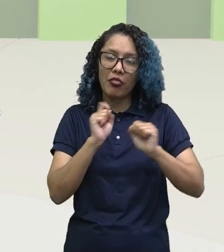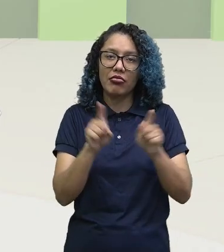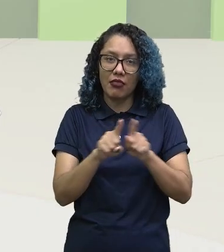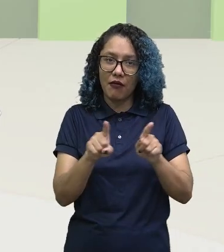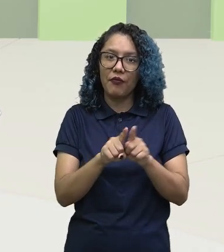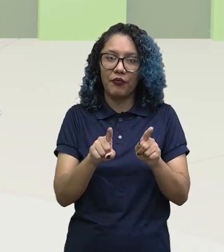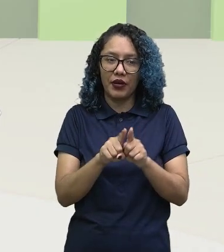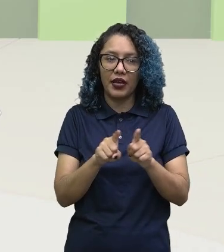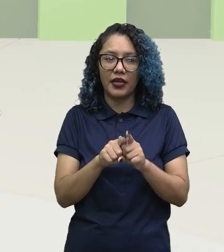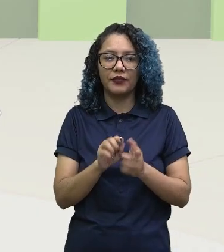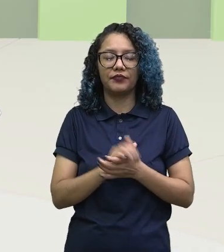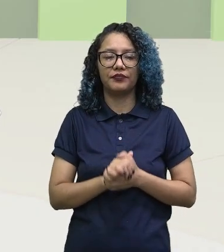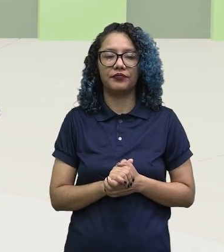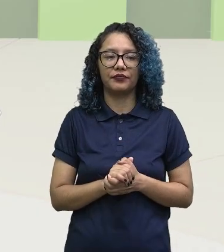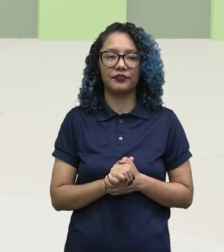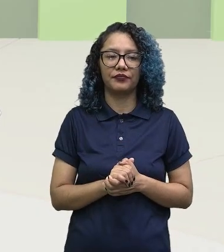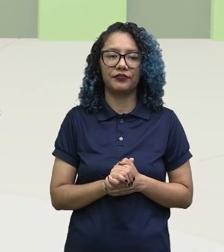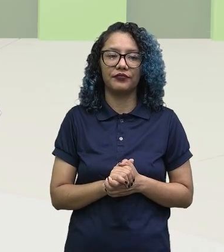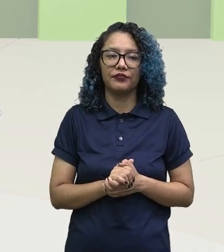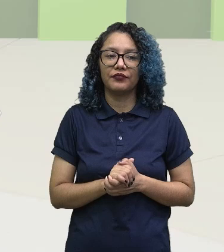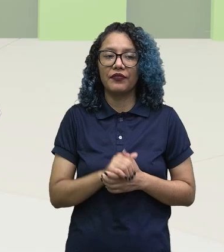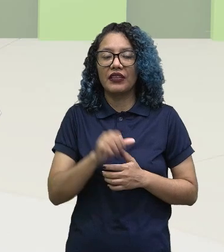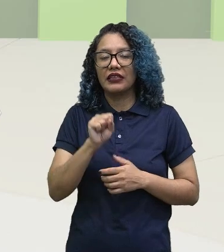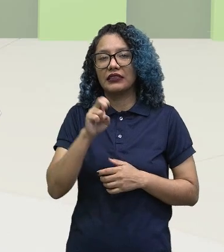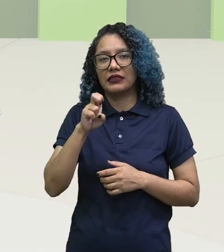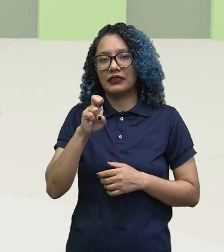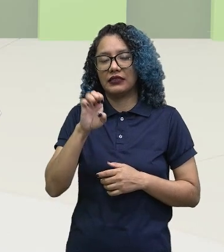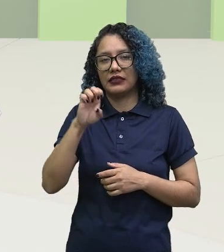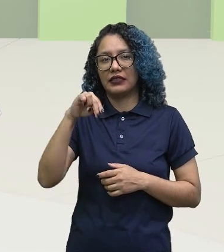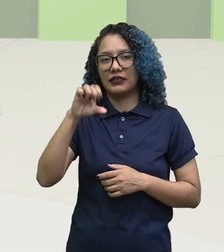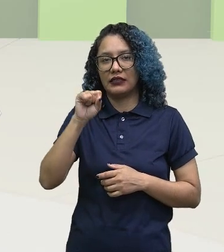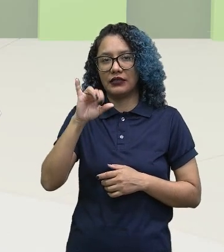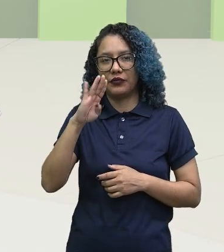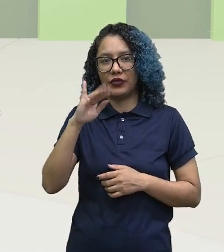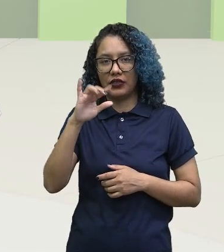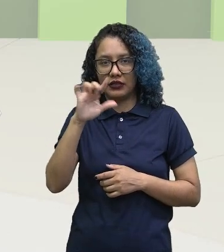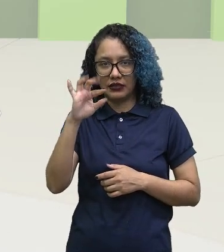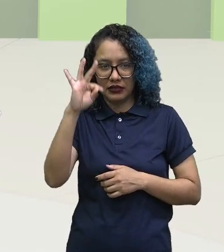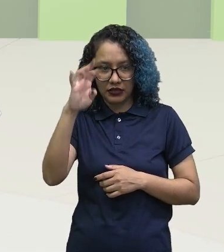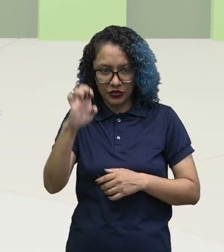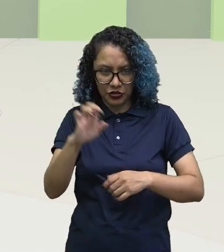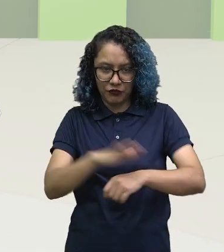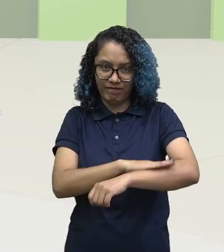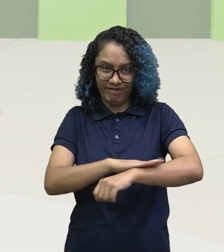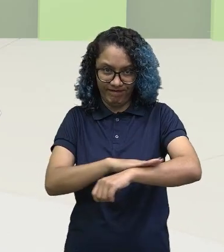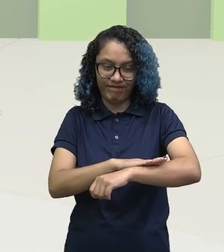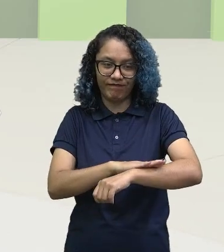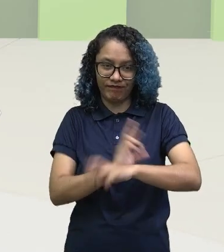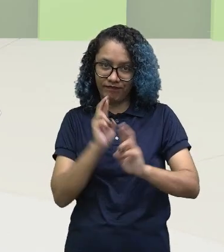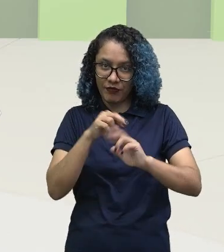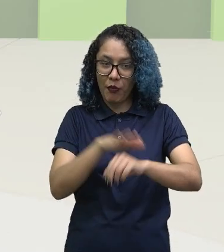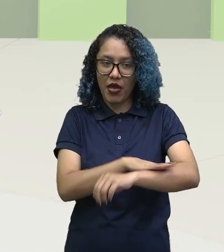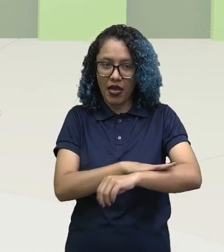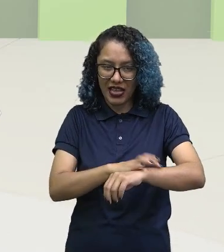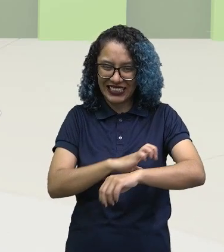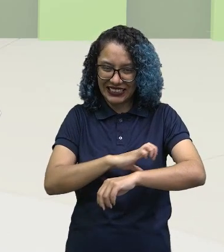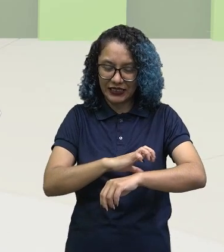fala de sensibilizante dérmico, tá falando de derme, de pele, tá? Nós também temos os